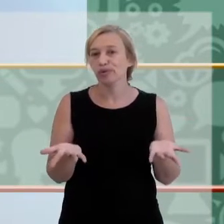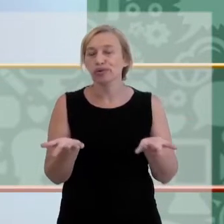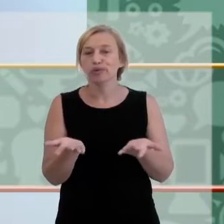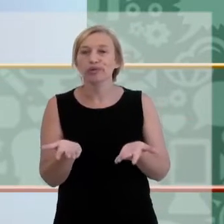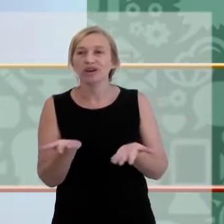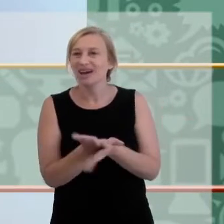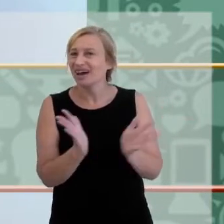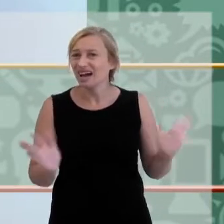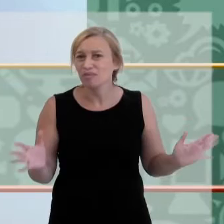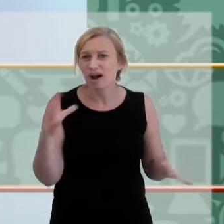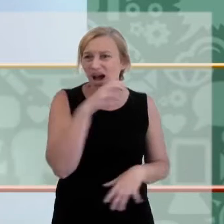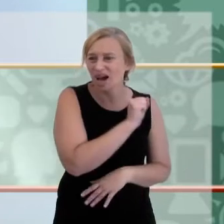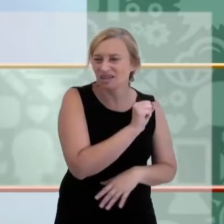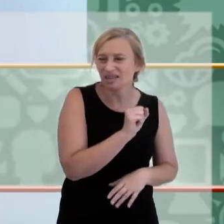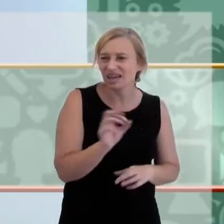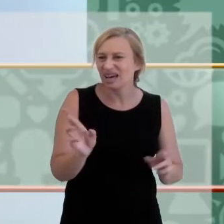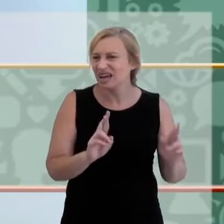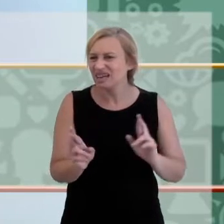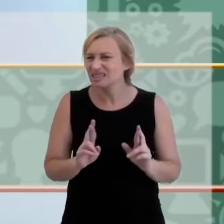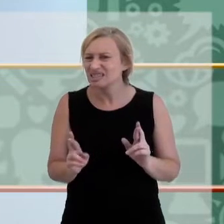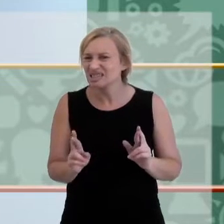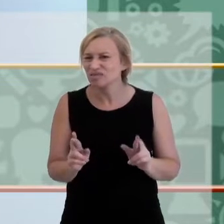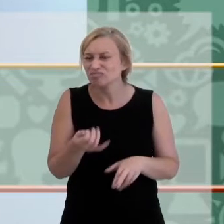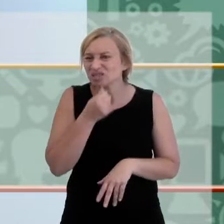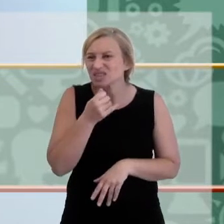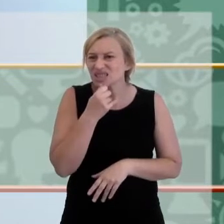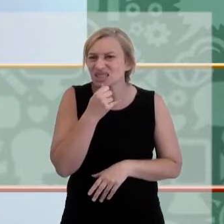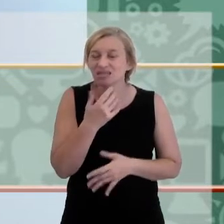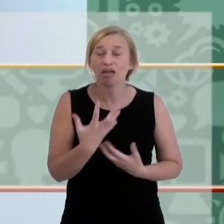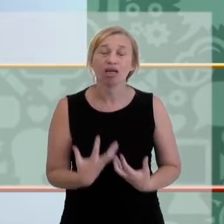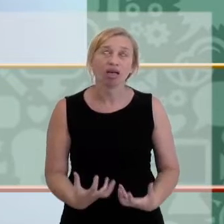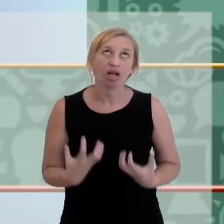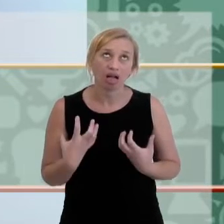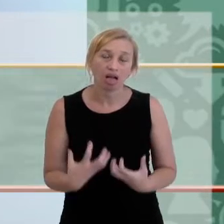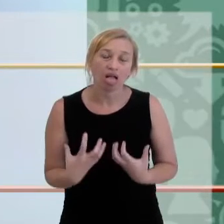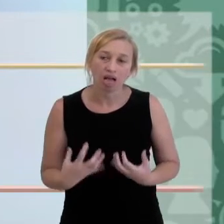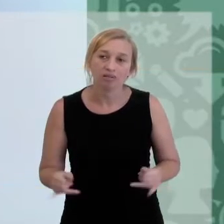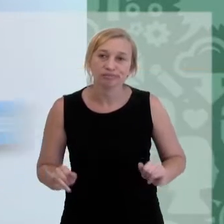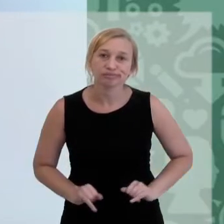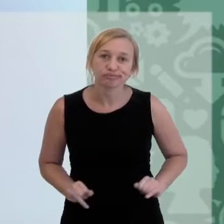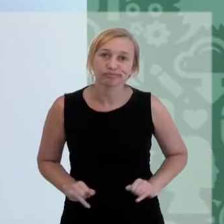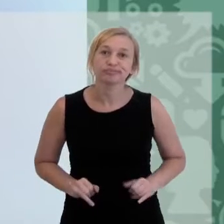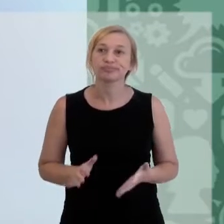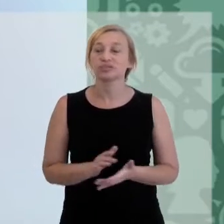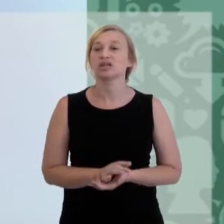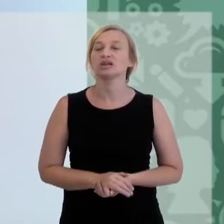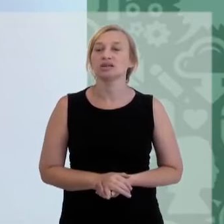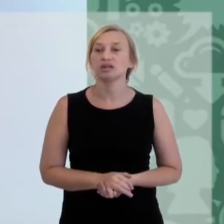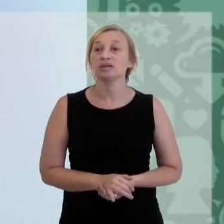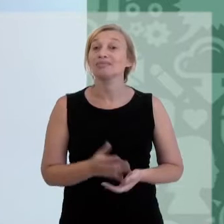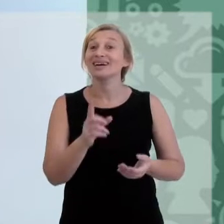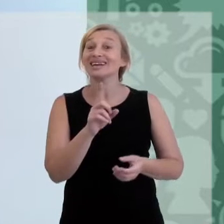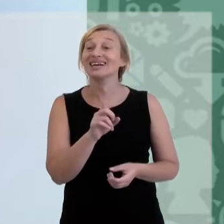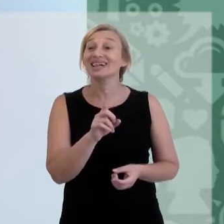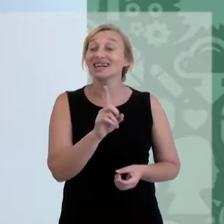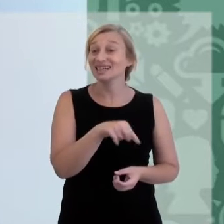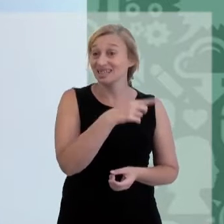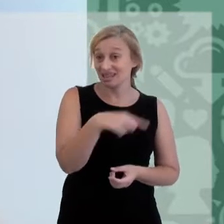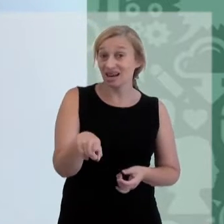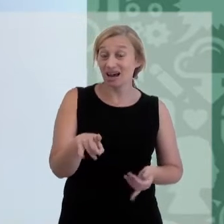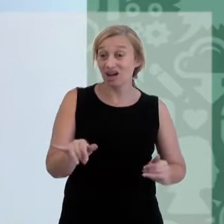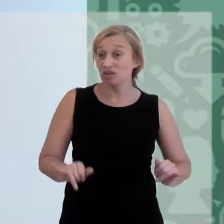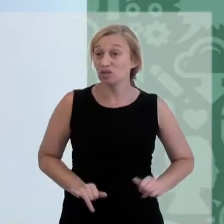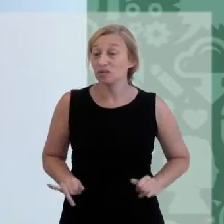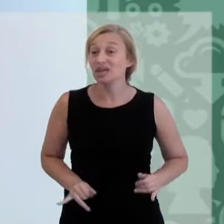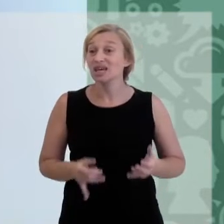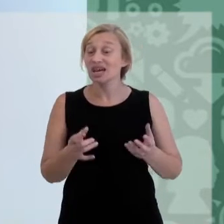falidos, relações tóxicas. Então, o que acontece? Elas estão cansadas de sofrer. Para evitar esse sofrimento, elas criam